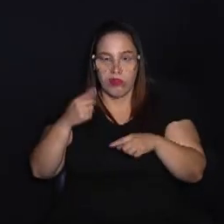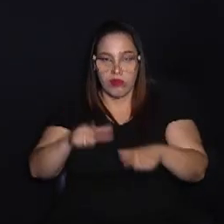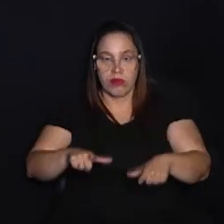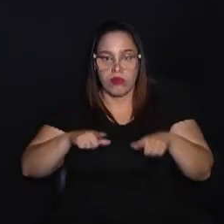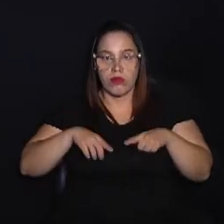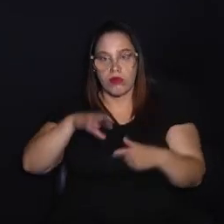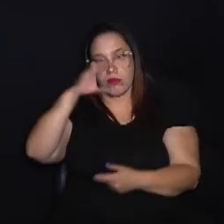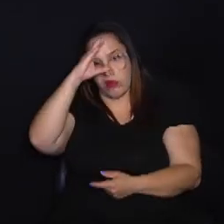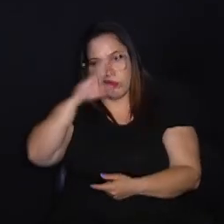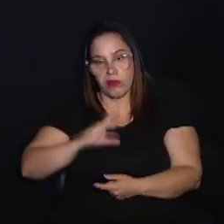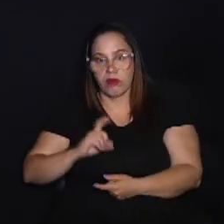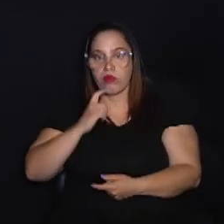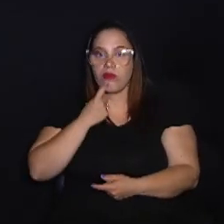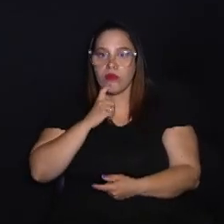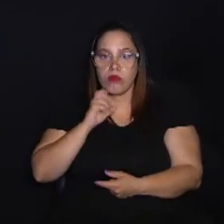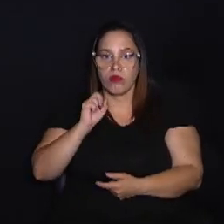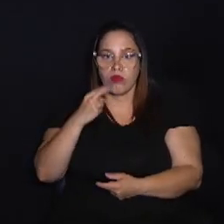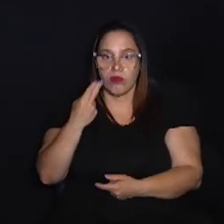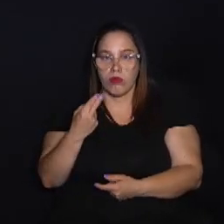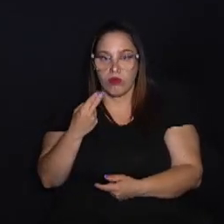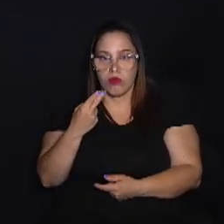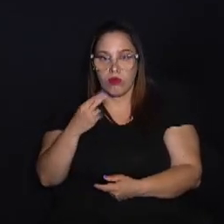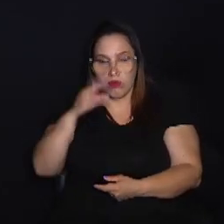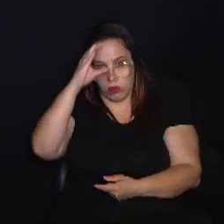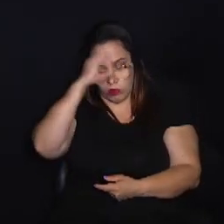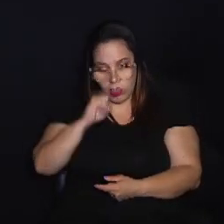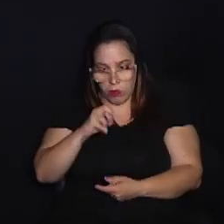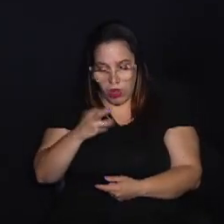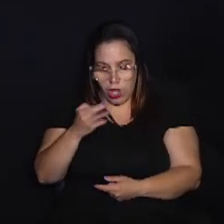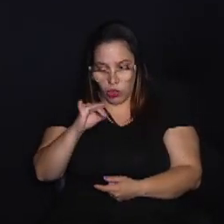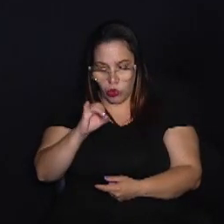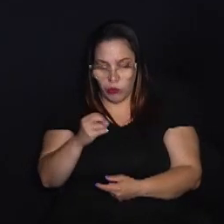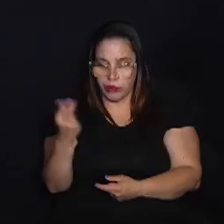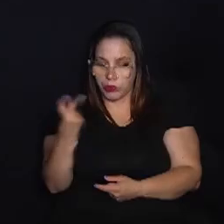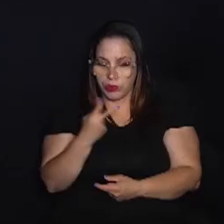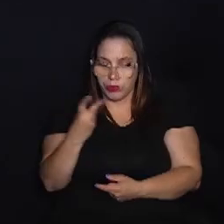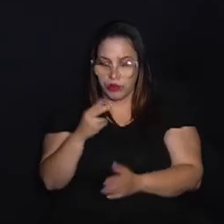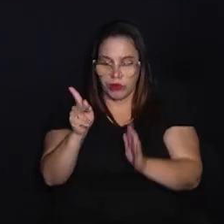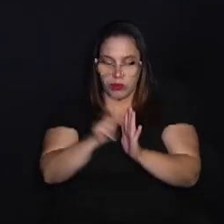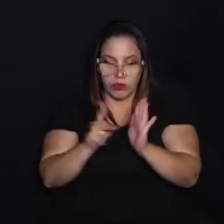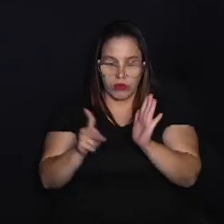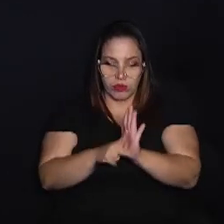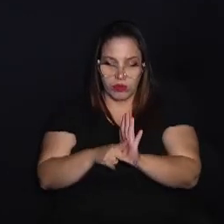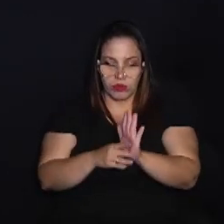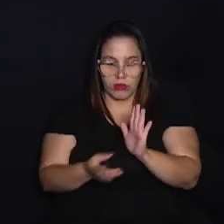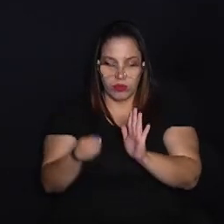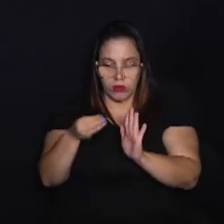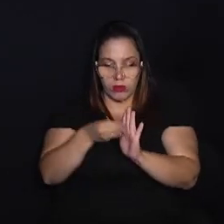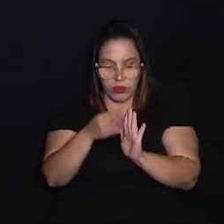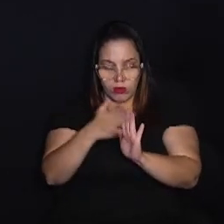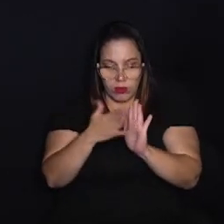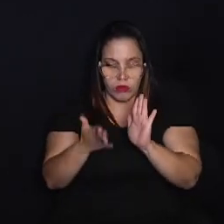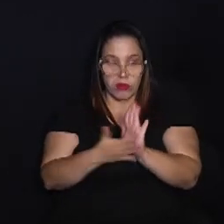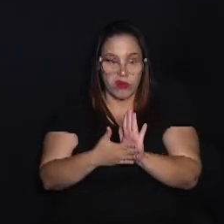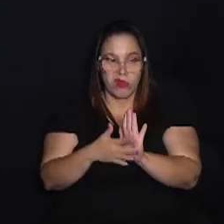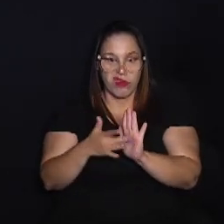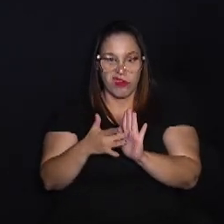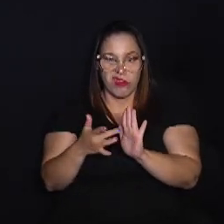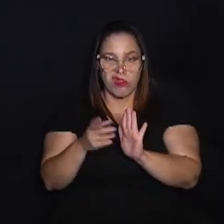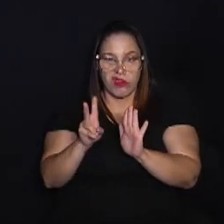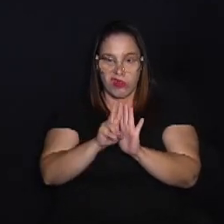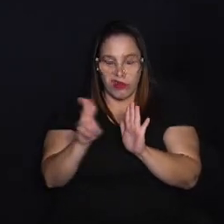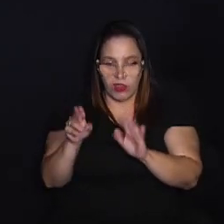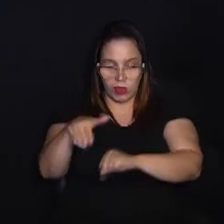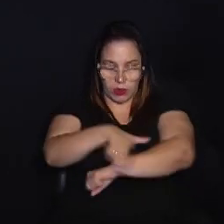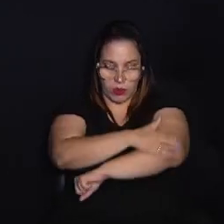cidadão campineiro ou cidadão emérito. As outras 2 propostas que compõem a pauta, a gente tem nome de